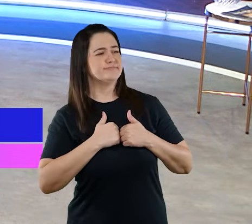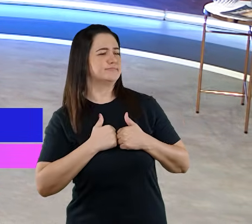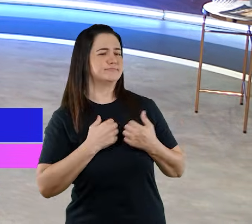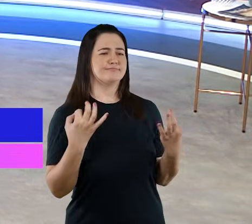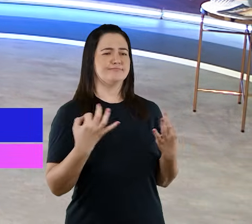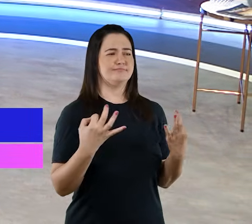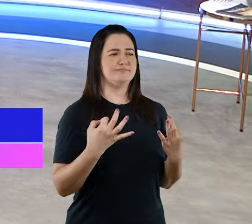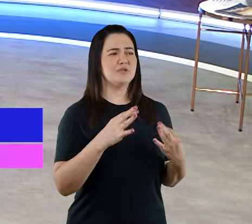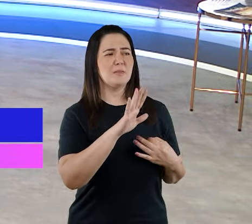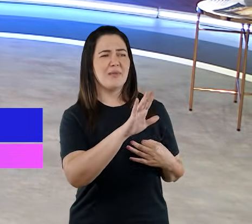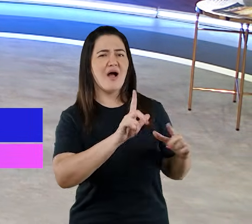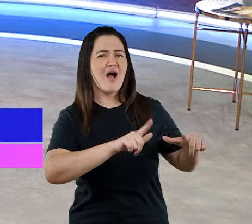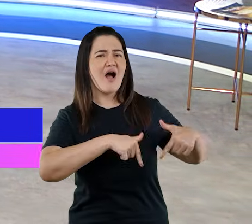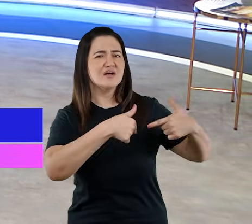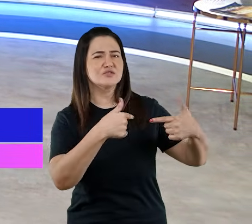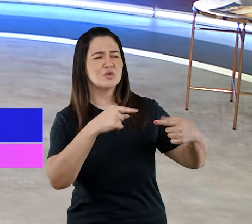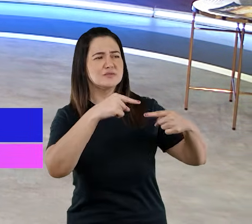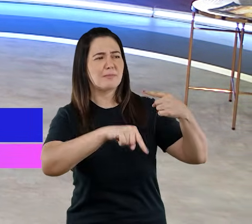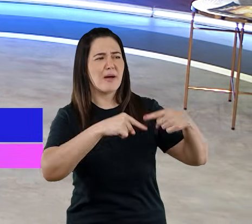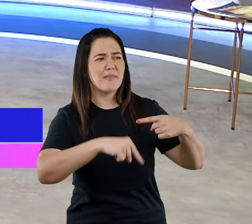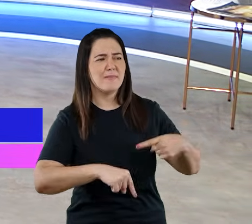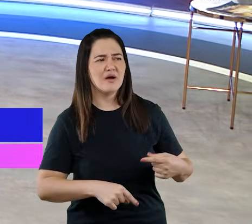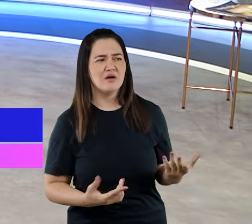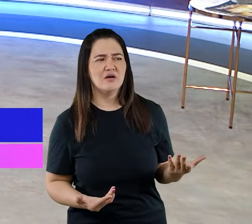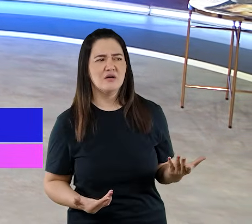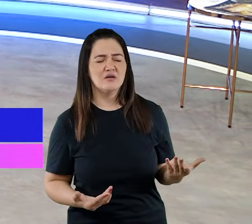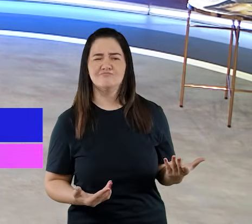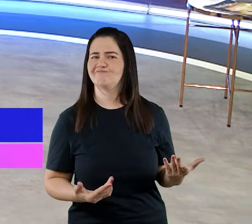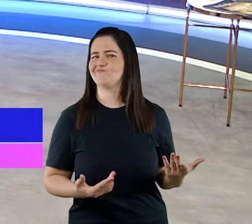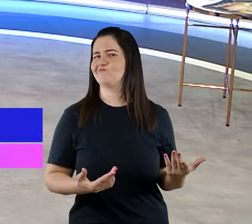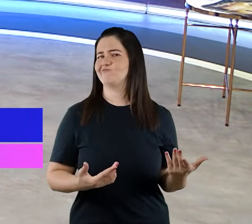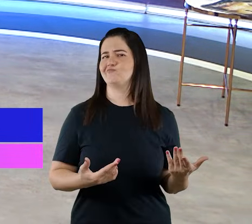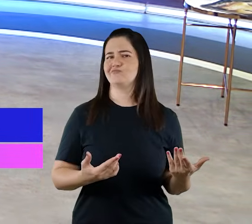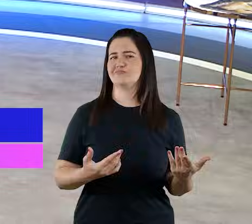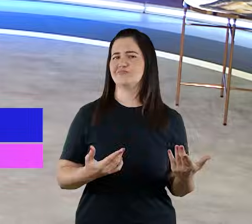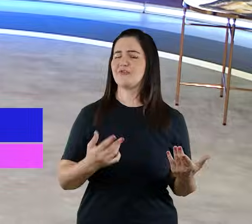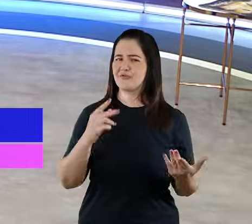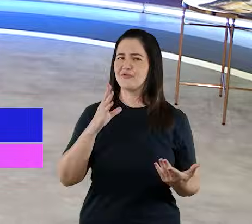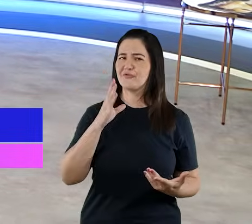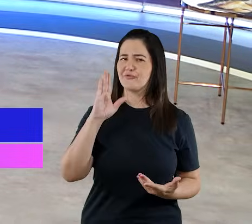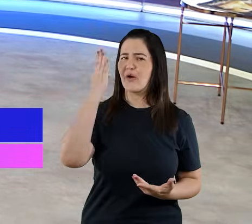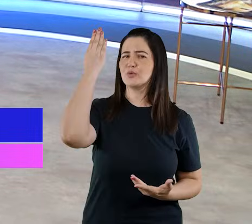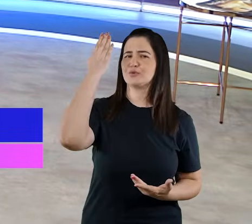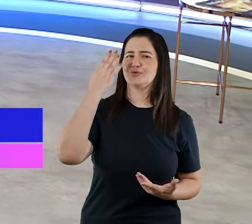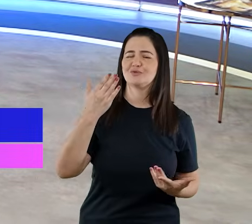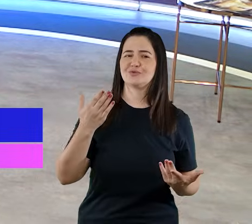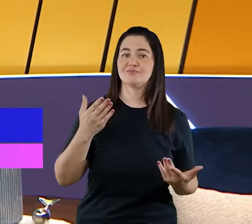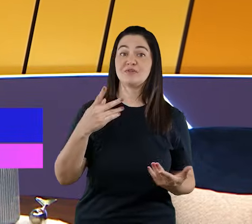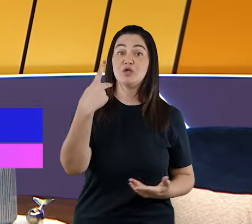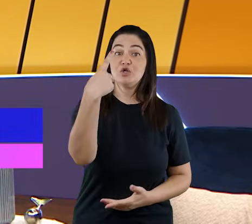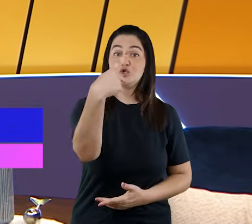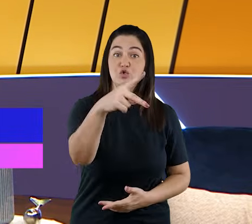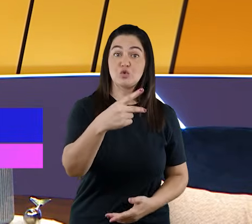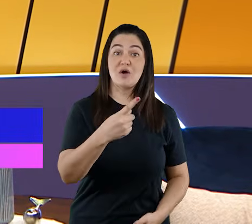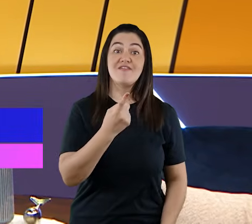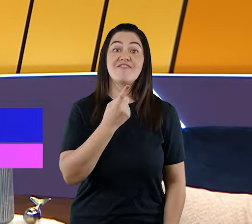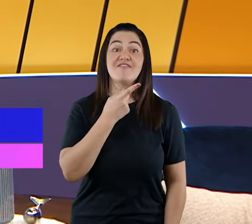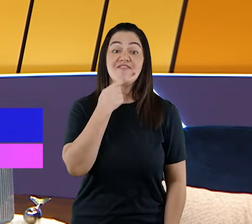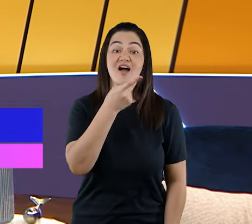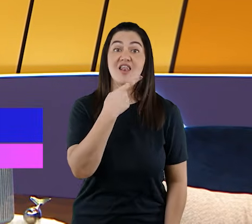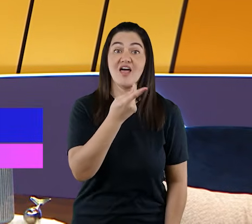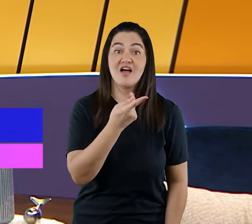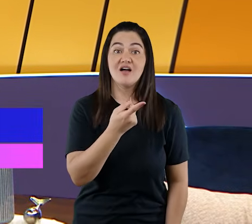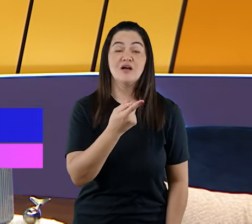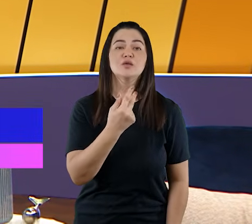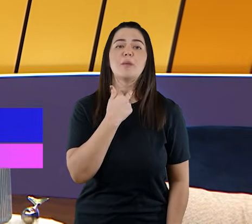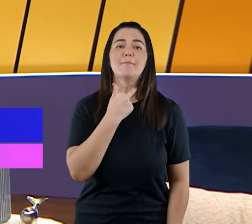estar completamente desconectado das suas palavras na sua vida prática. Eu quero dizer para você é